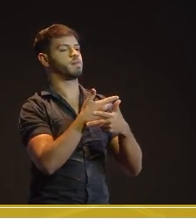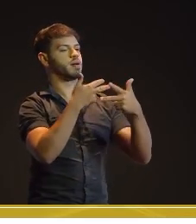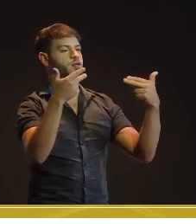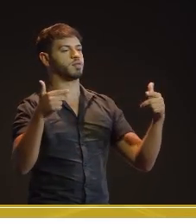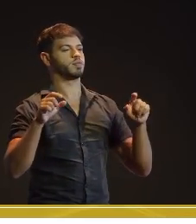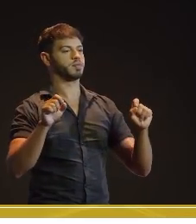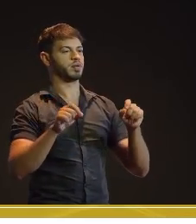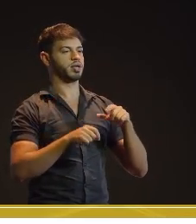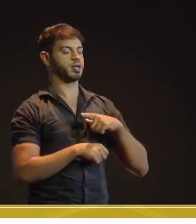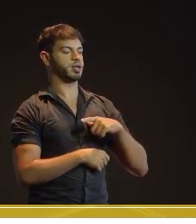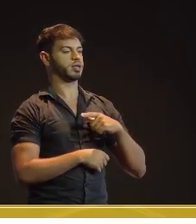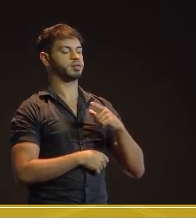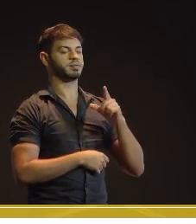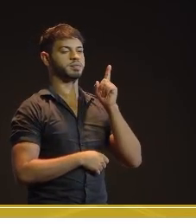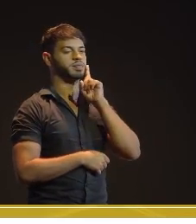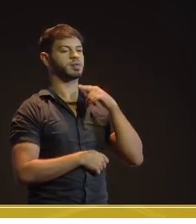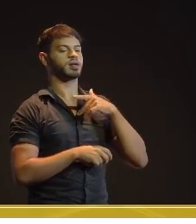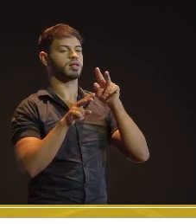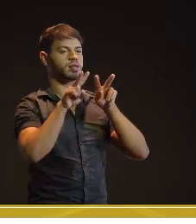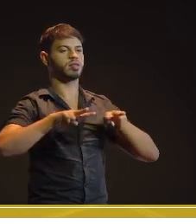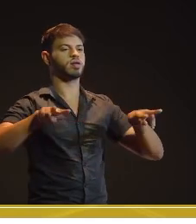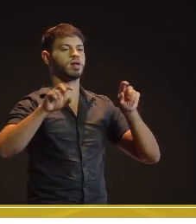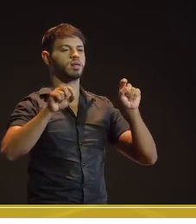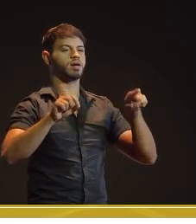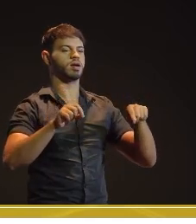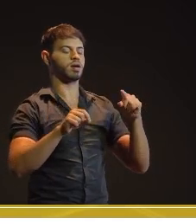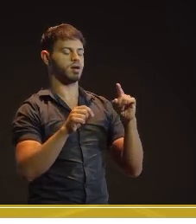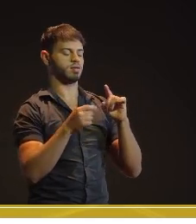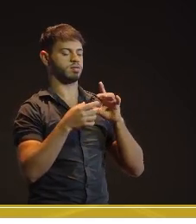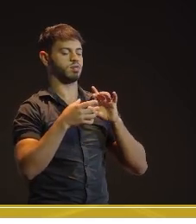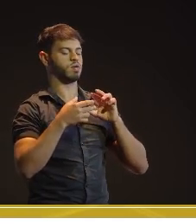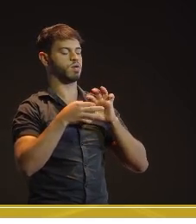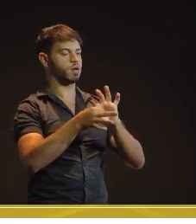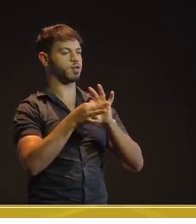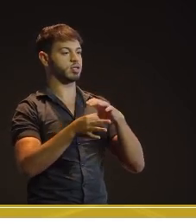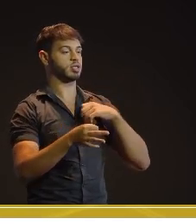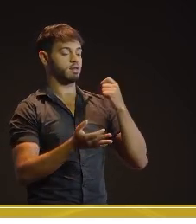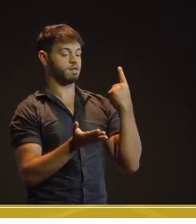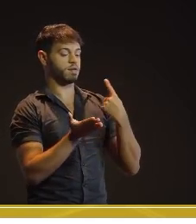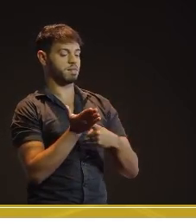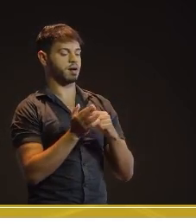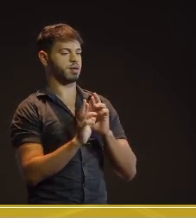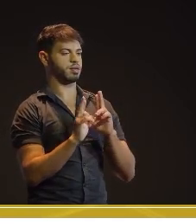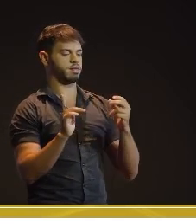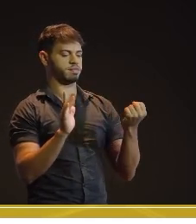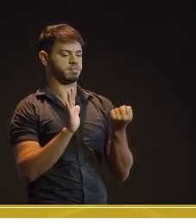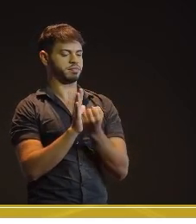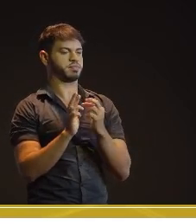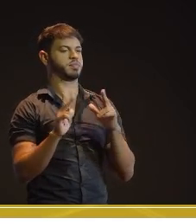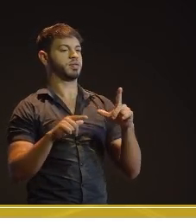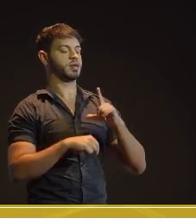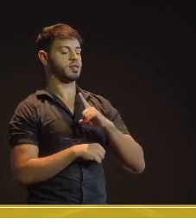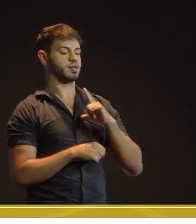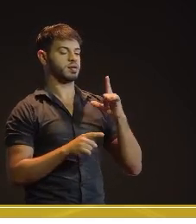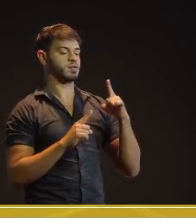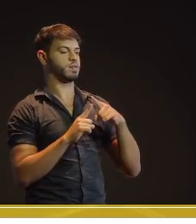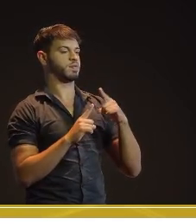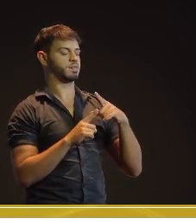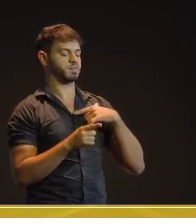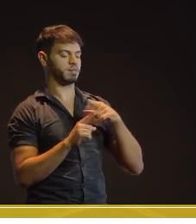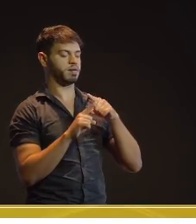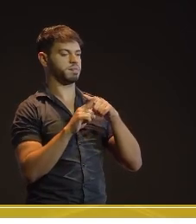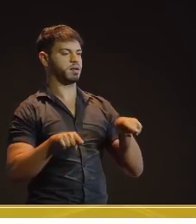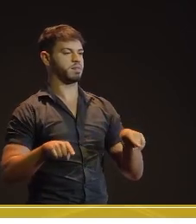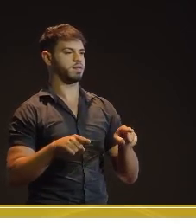não entende de energia solar, às vezes, vai olhar é o quê? O conector. Se for de marca diferente, ele já tem motivo suficiente para reprovar